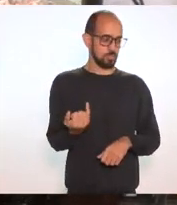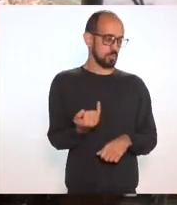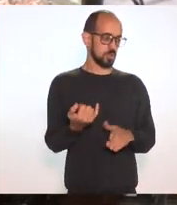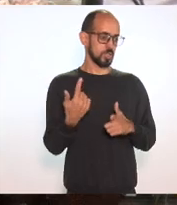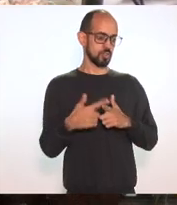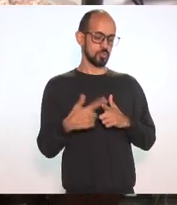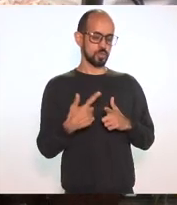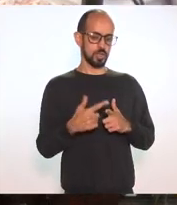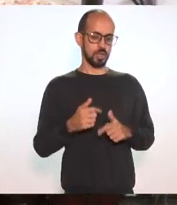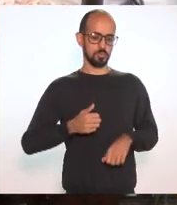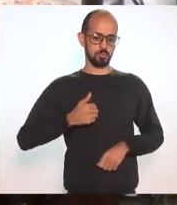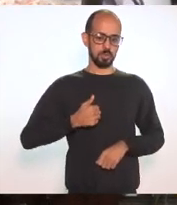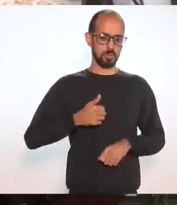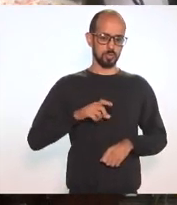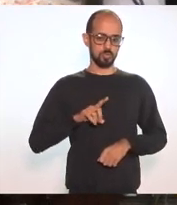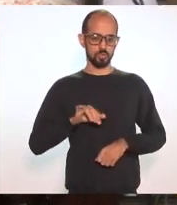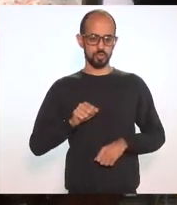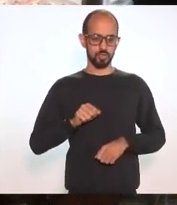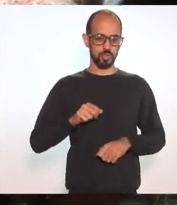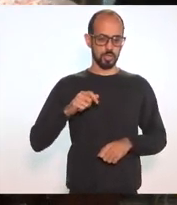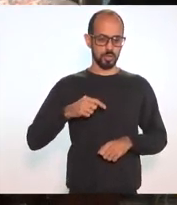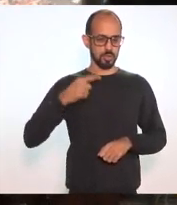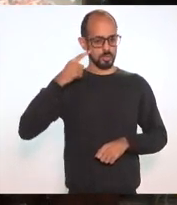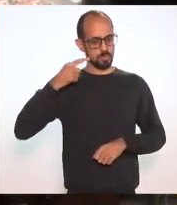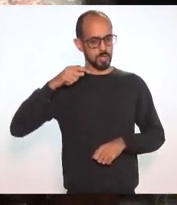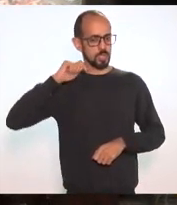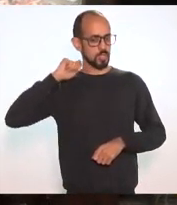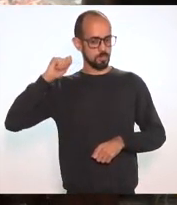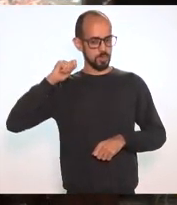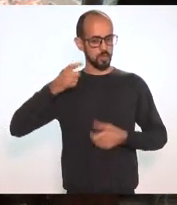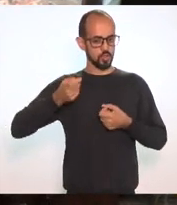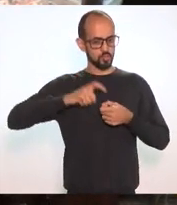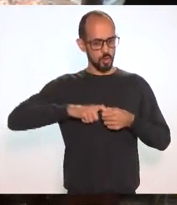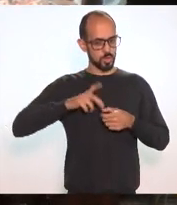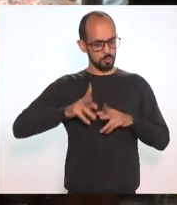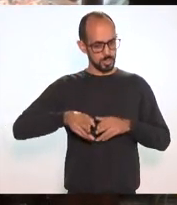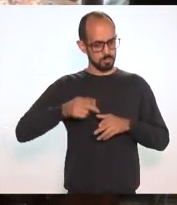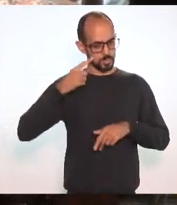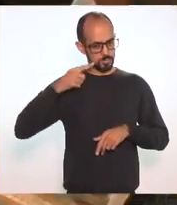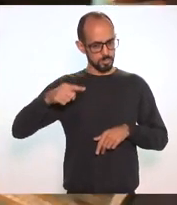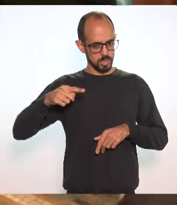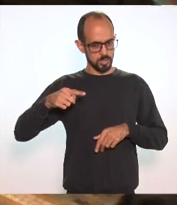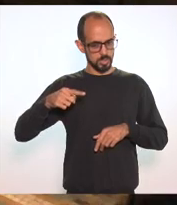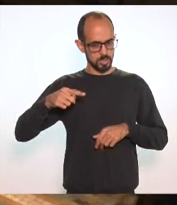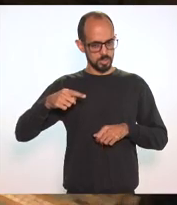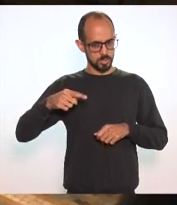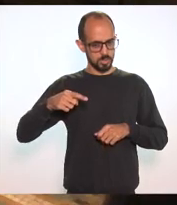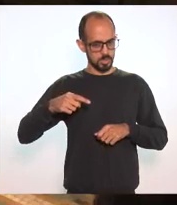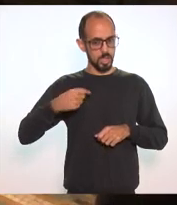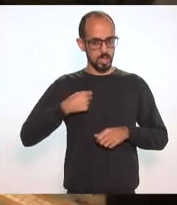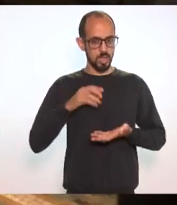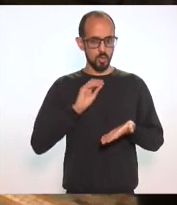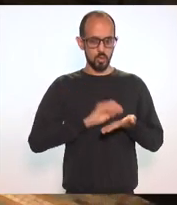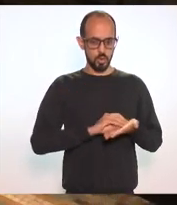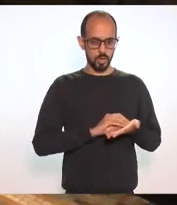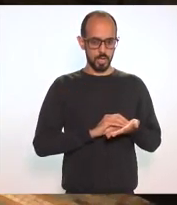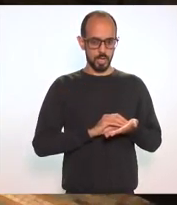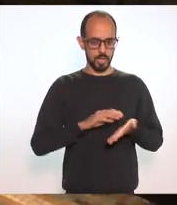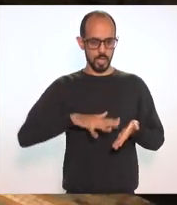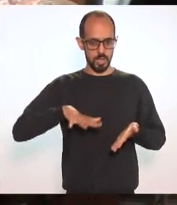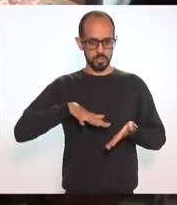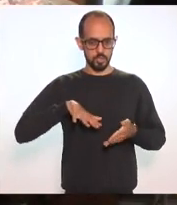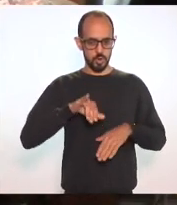dia da primeira semana de abril, e aí a gente vota na mesma semana, mas vamos fazer uma audiência eu pública. Eu pus pela Comissão da Região Metropolitana em parceria com alguma isso,